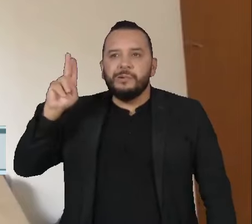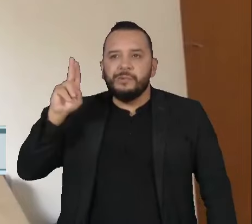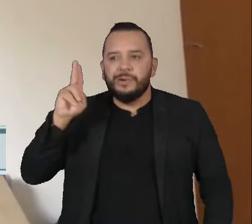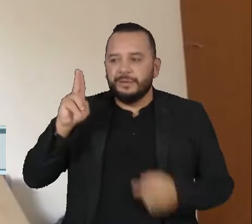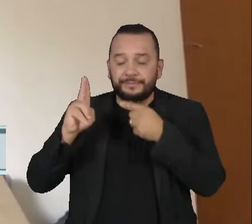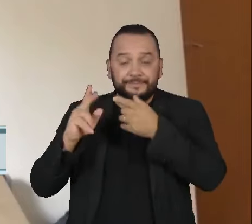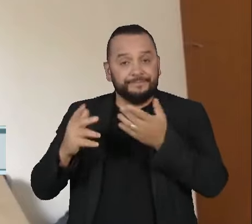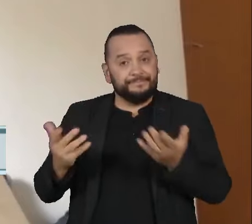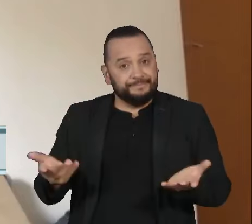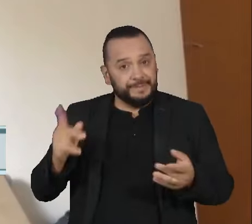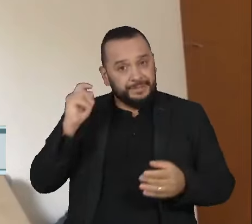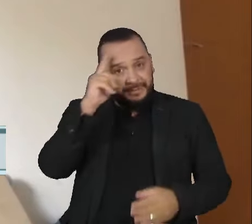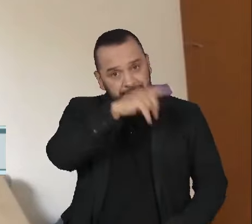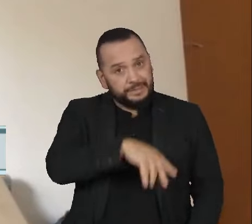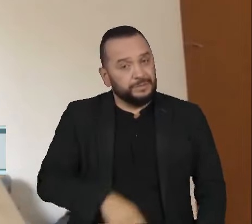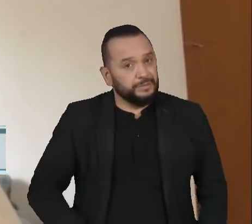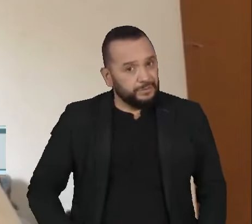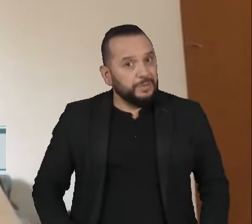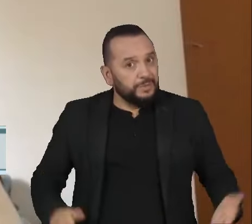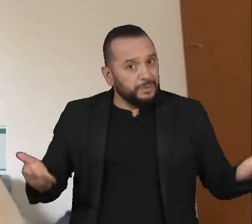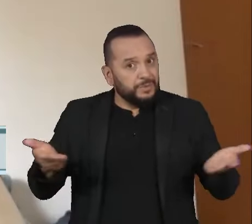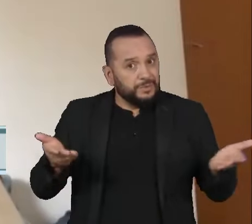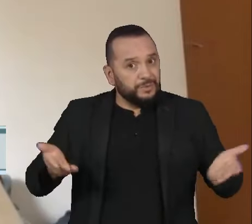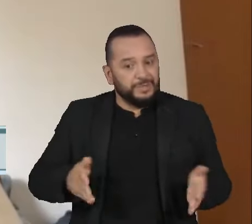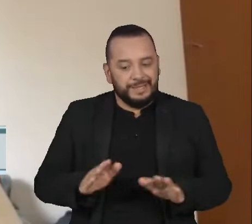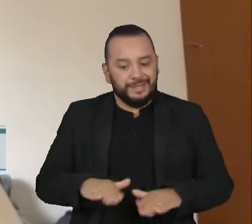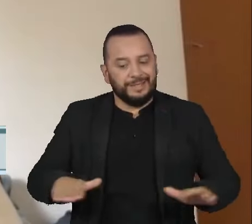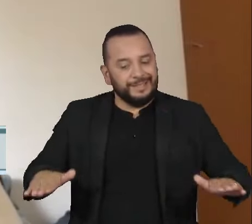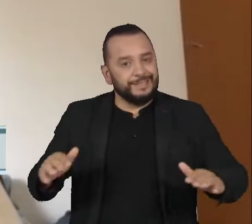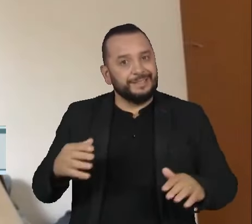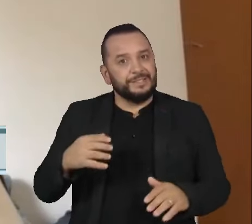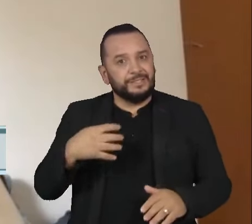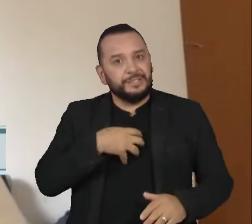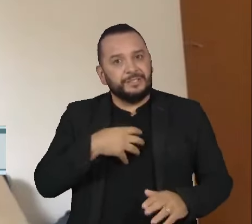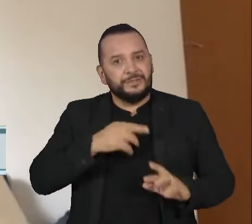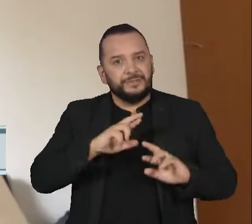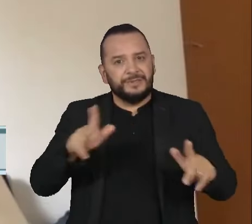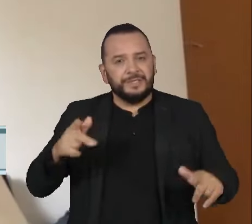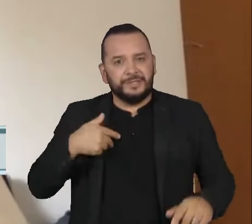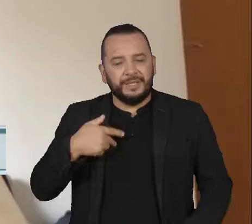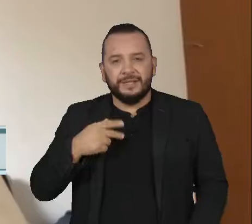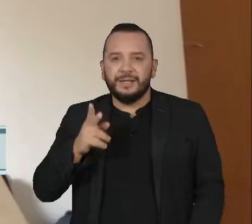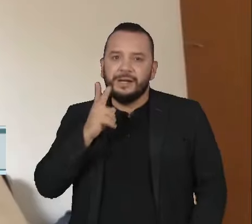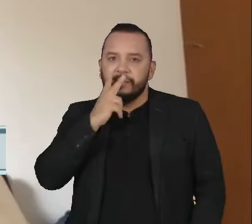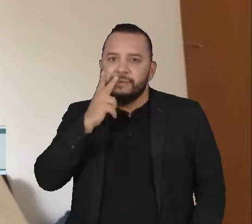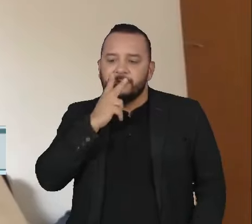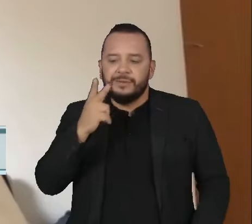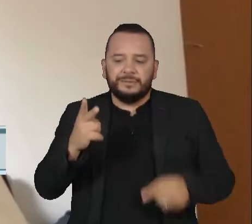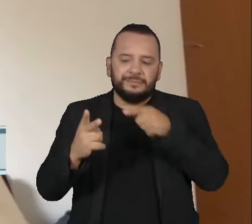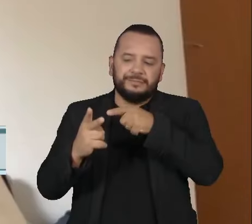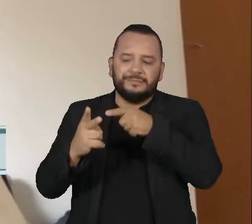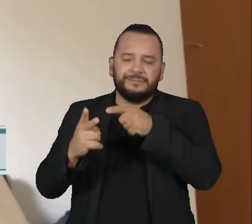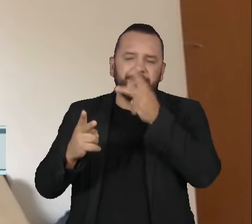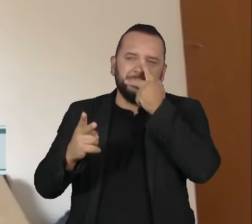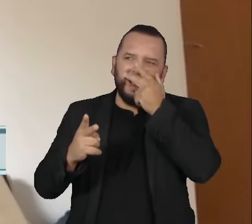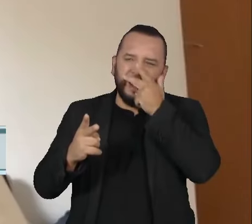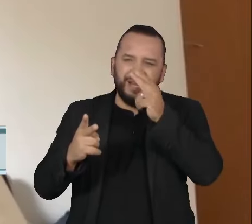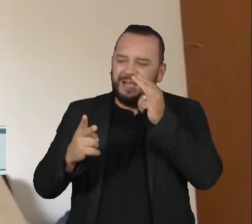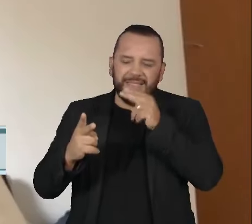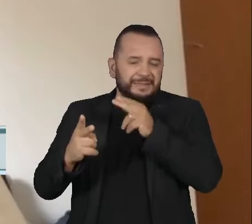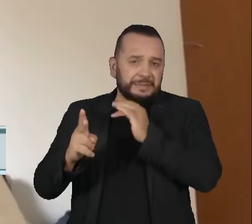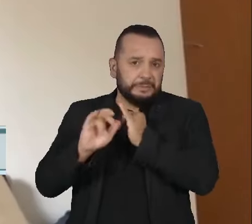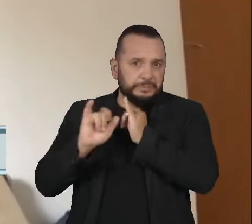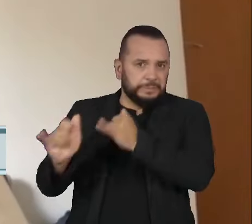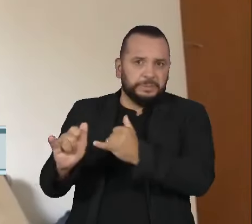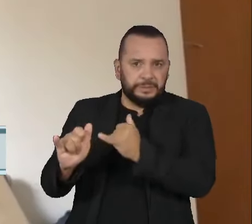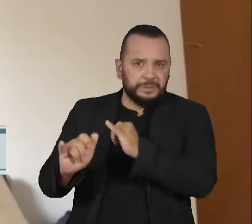As crianças de hoje nascem numa situação em que o cigarro convencional ele é, de certa forma,